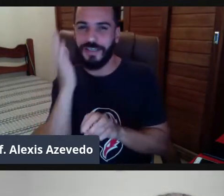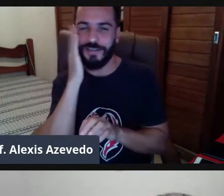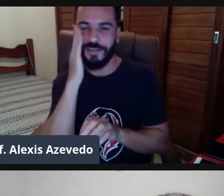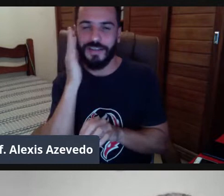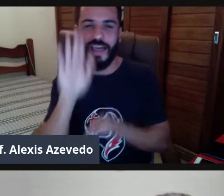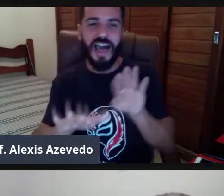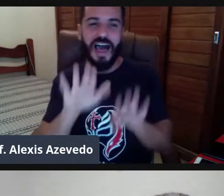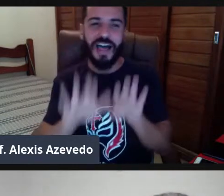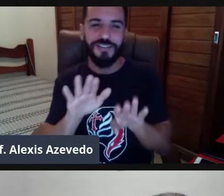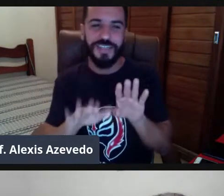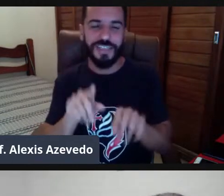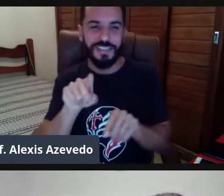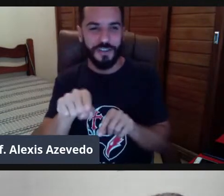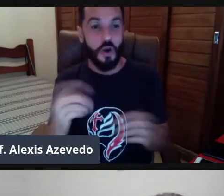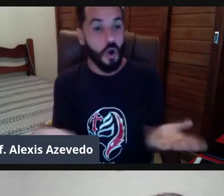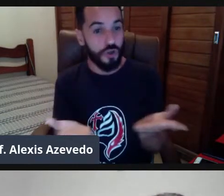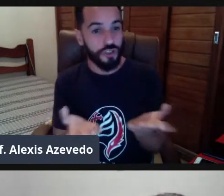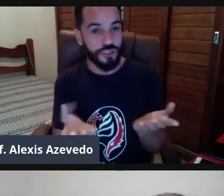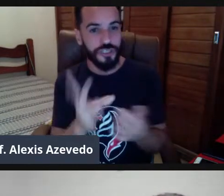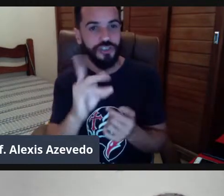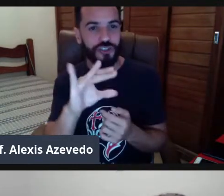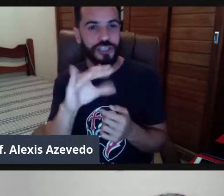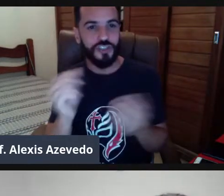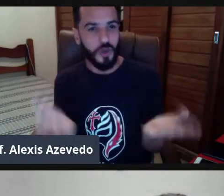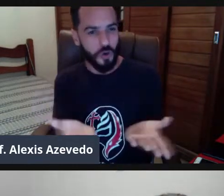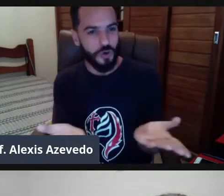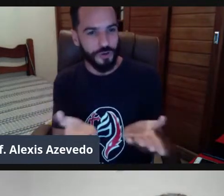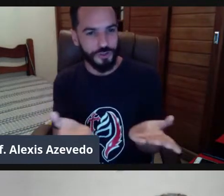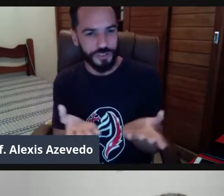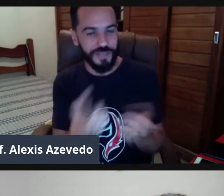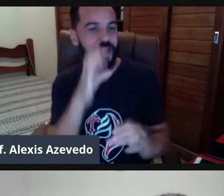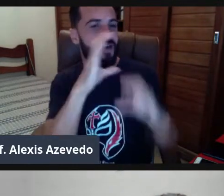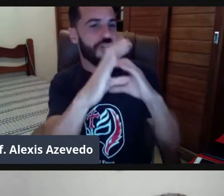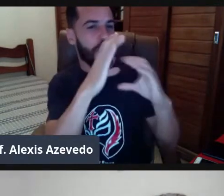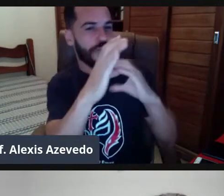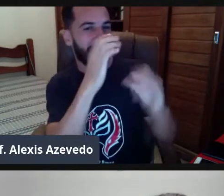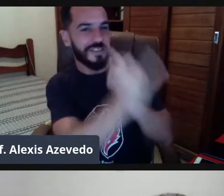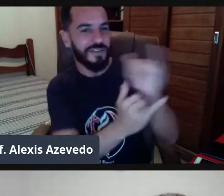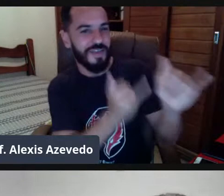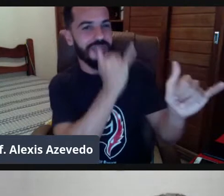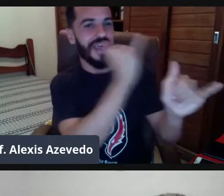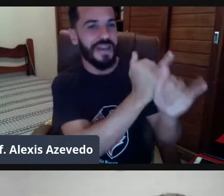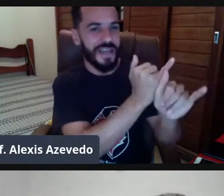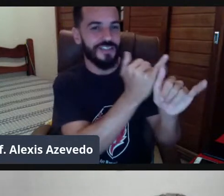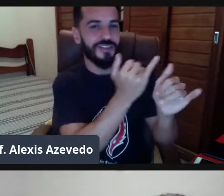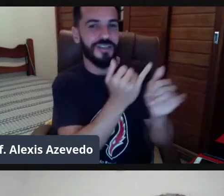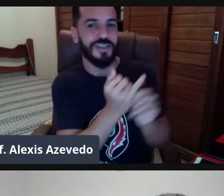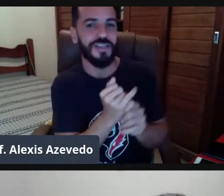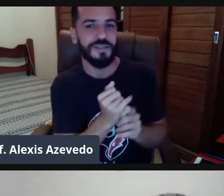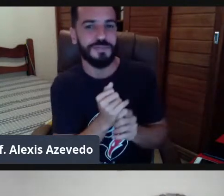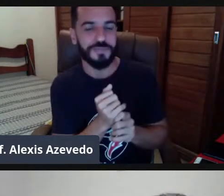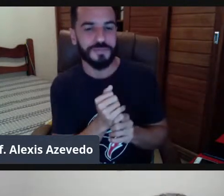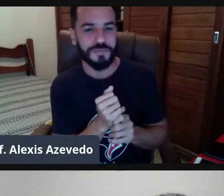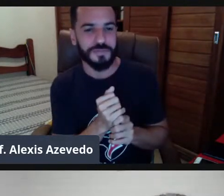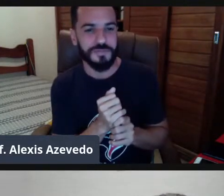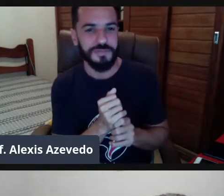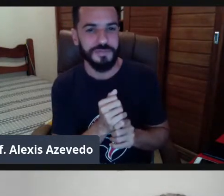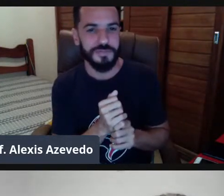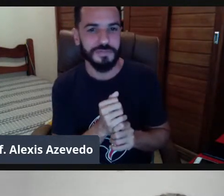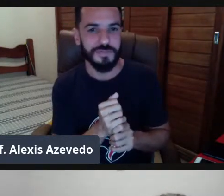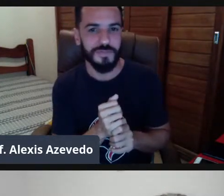na contemporaneidade hoje, principalmente com os meios de comunicação, com acesso às coisas, nós somos mais